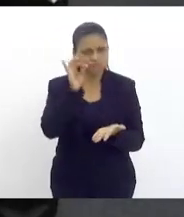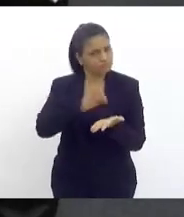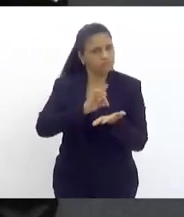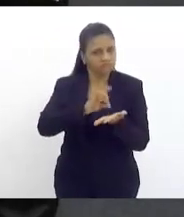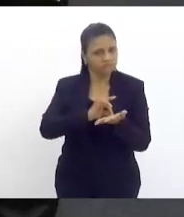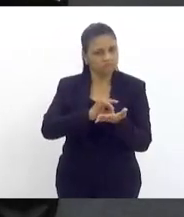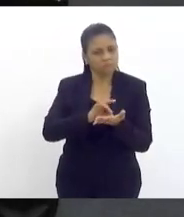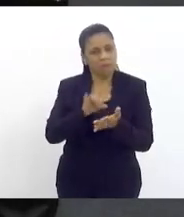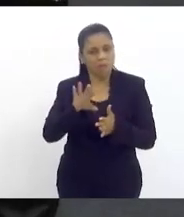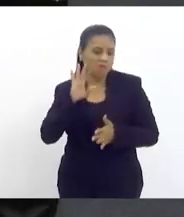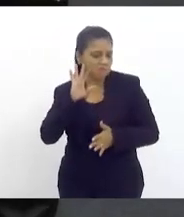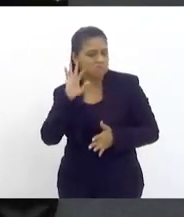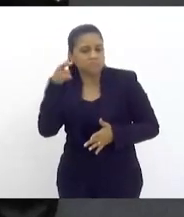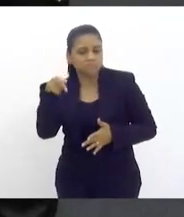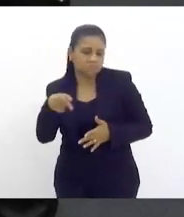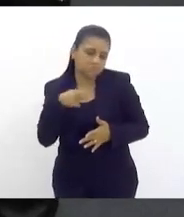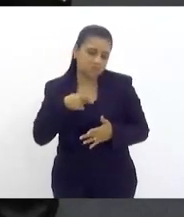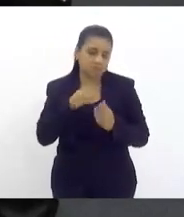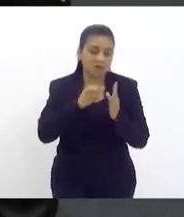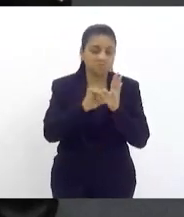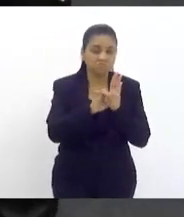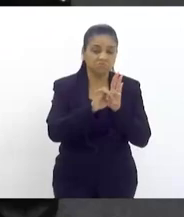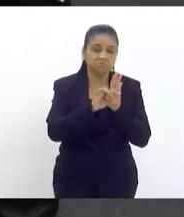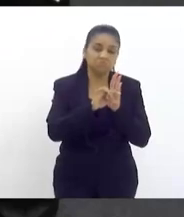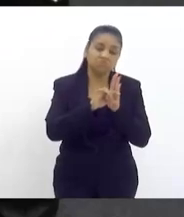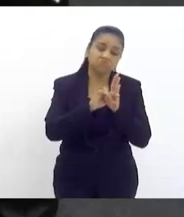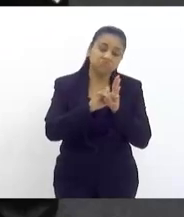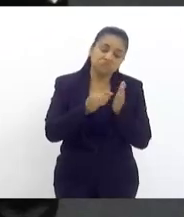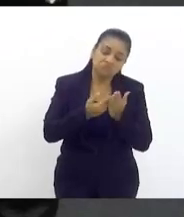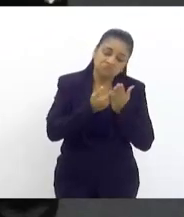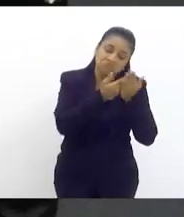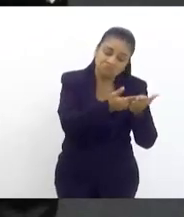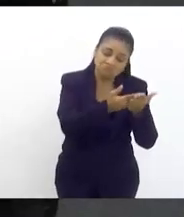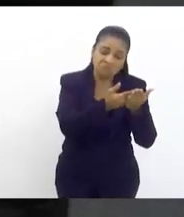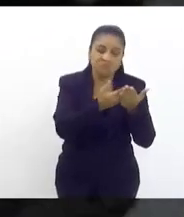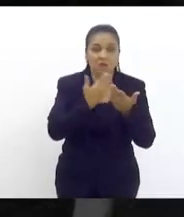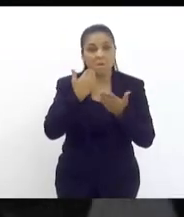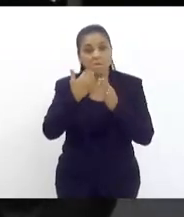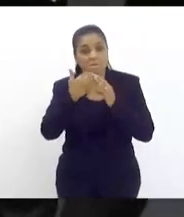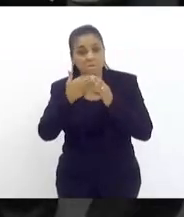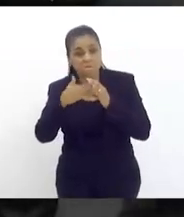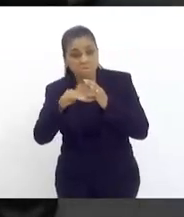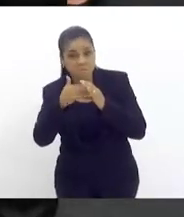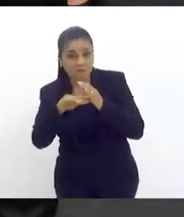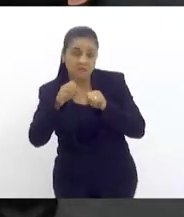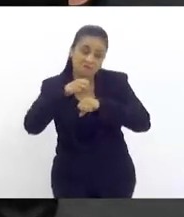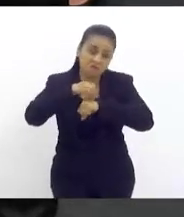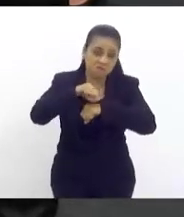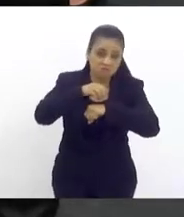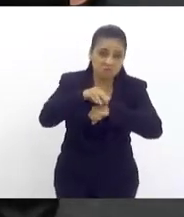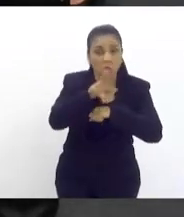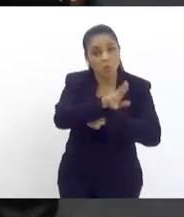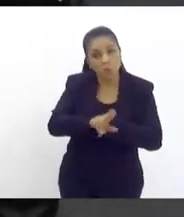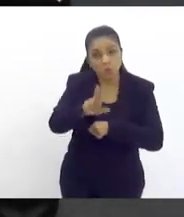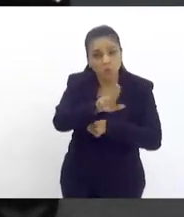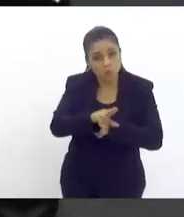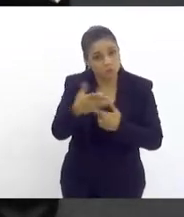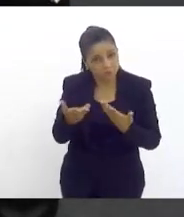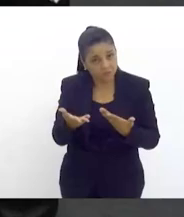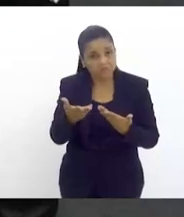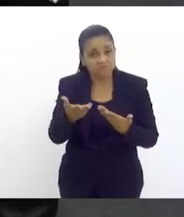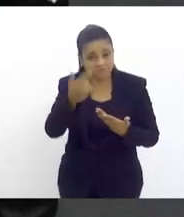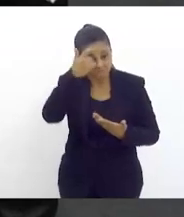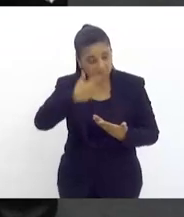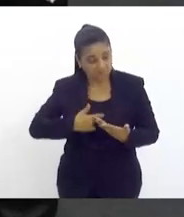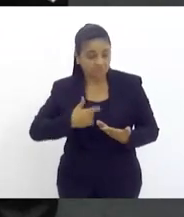se vai enviar ou não para esta casa uma mensagem dispondo sobre a cessão de uso. Então, eu estou aqui